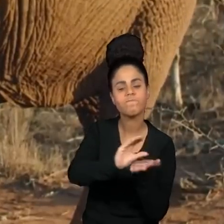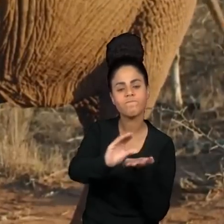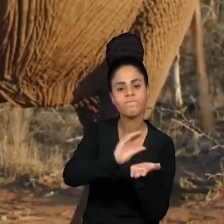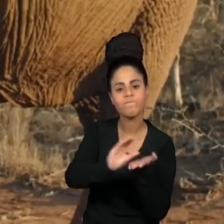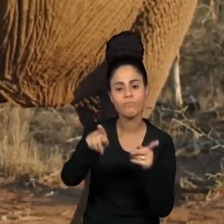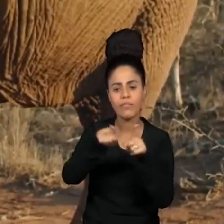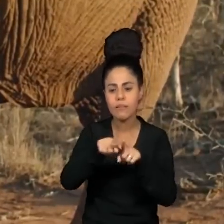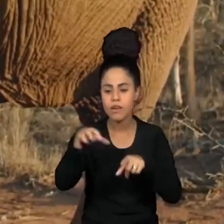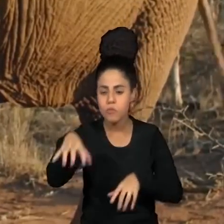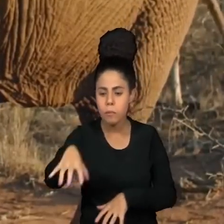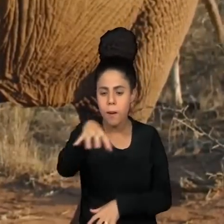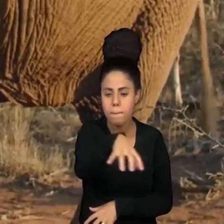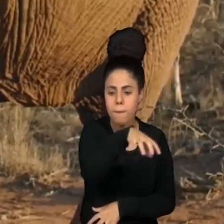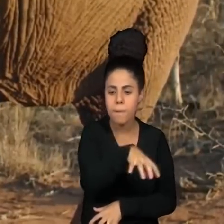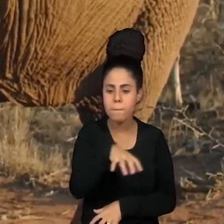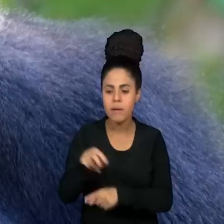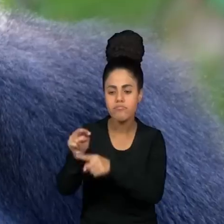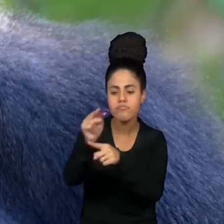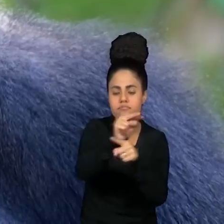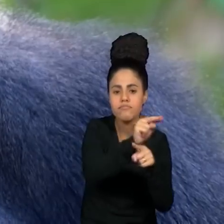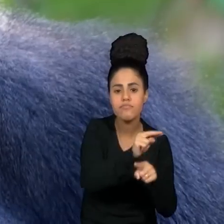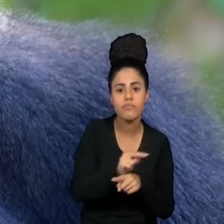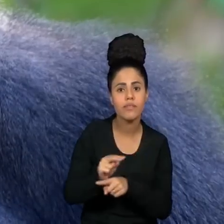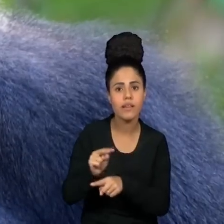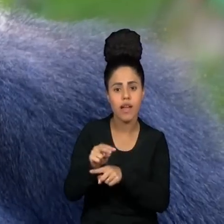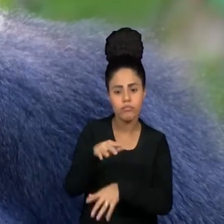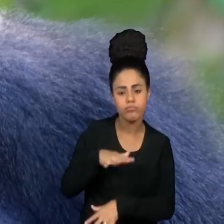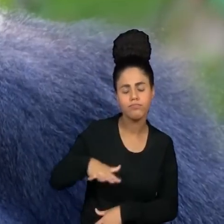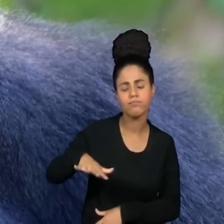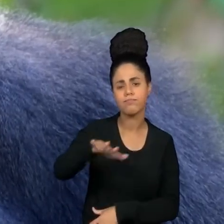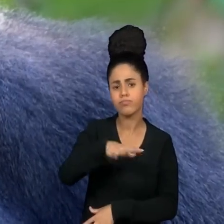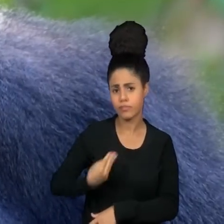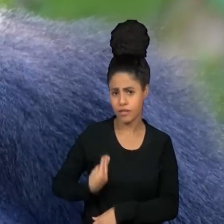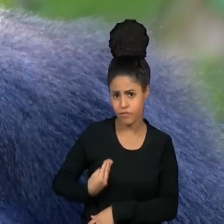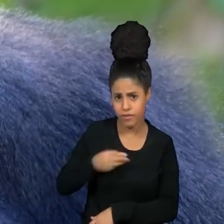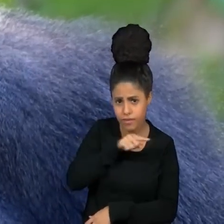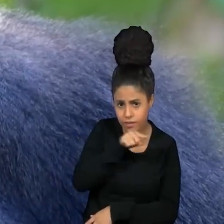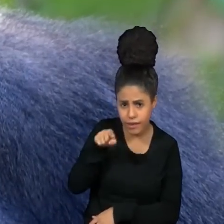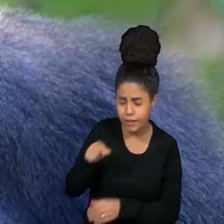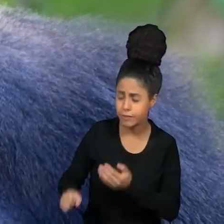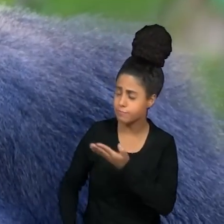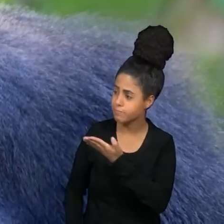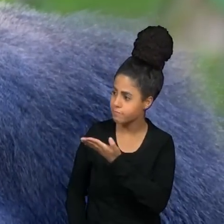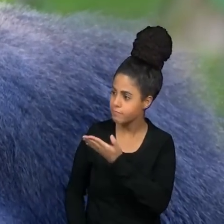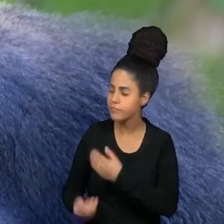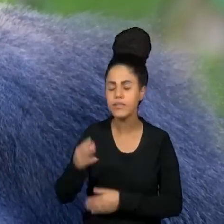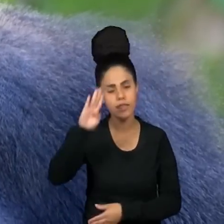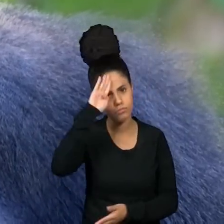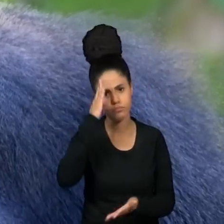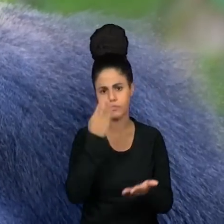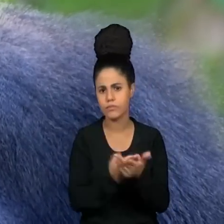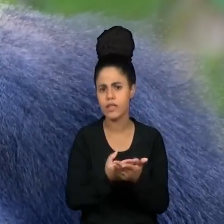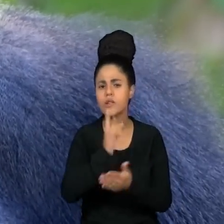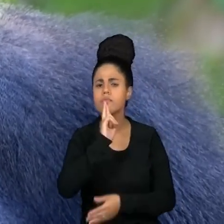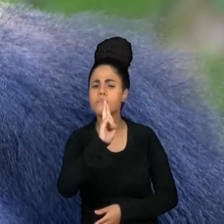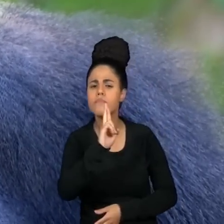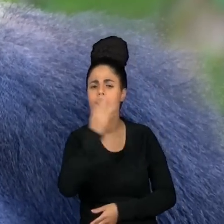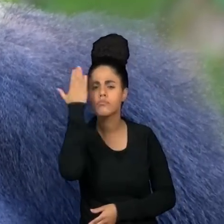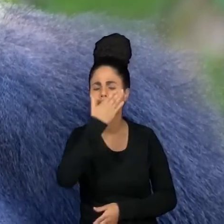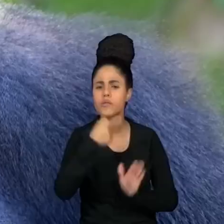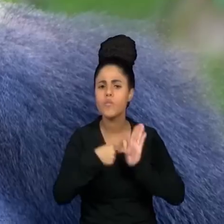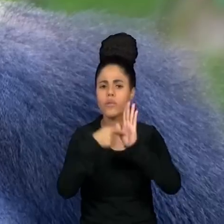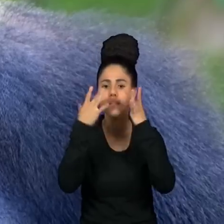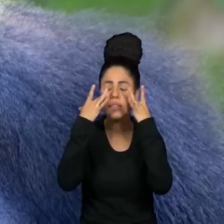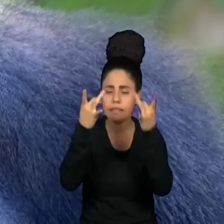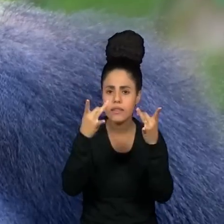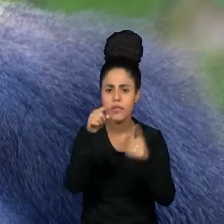dos diversos tipos de hábitats. Eu acredito que os nossos resultados eles trazem como